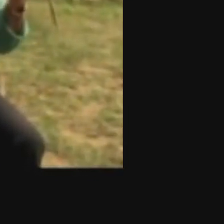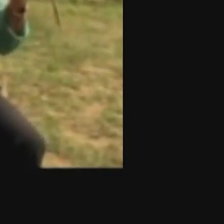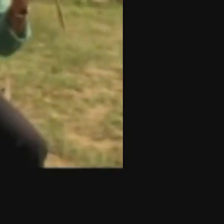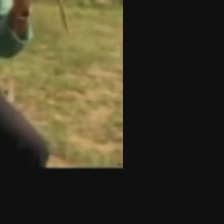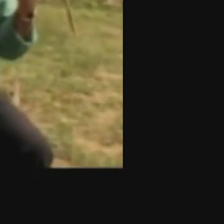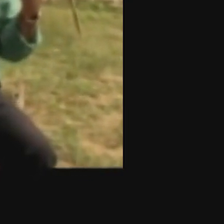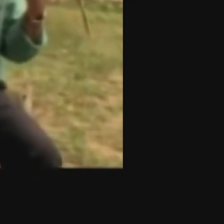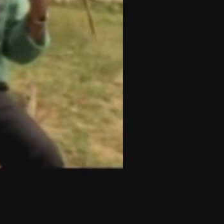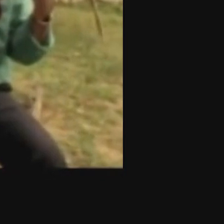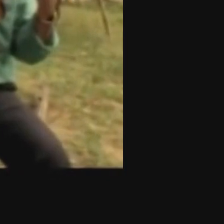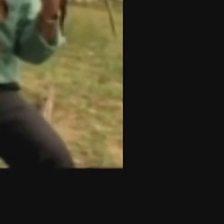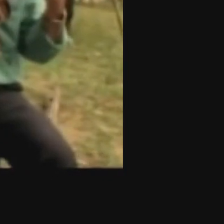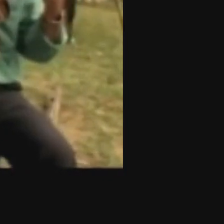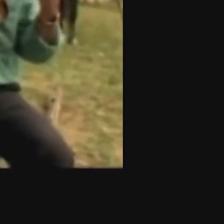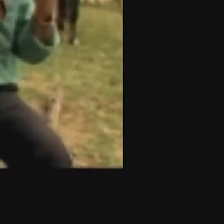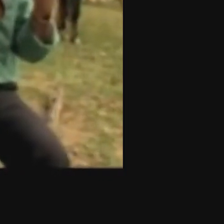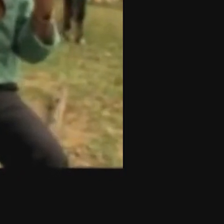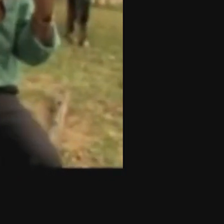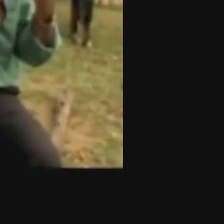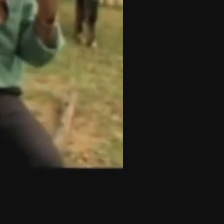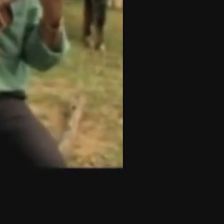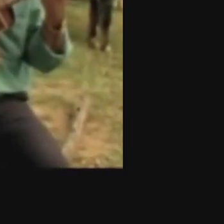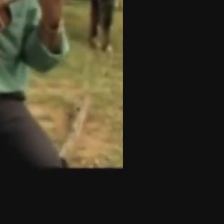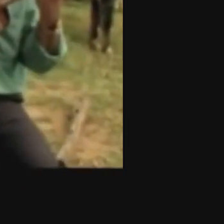sua idade.